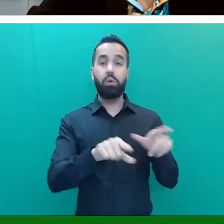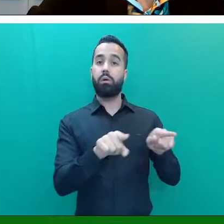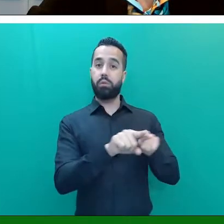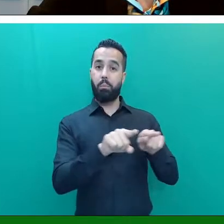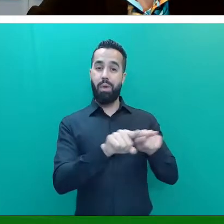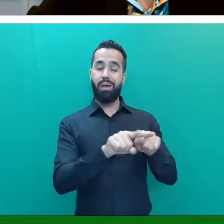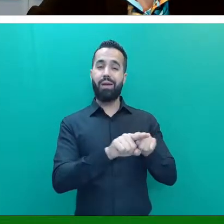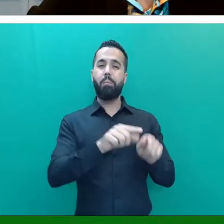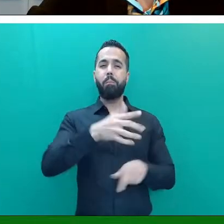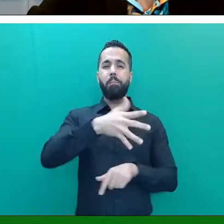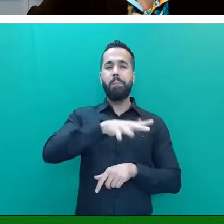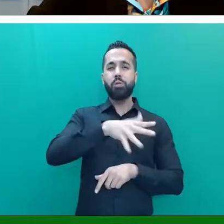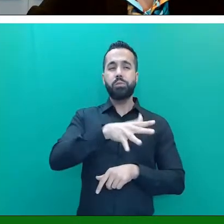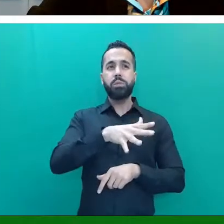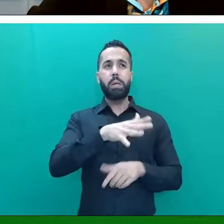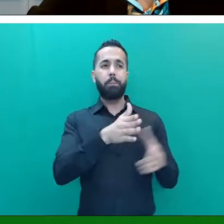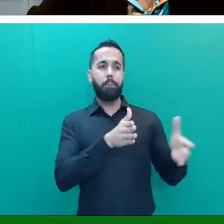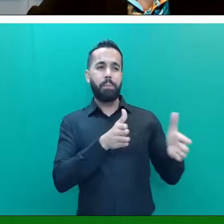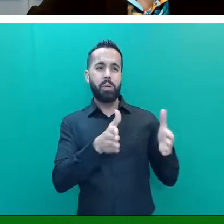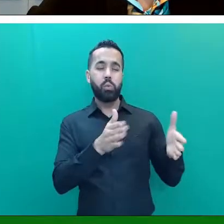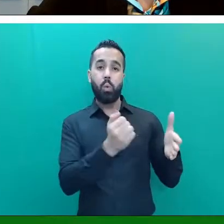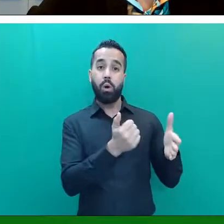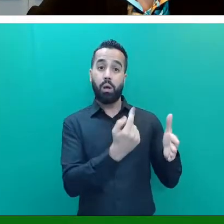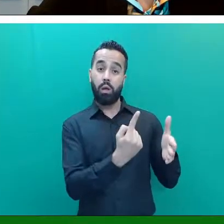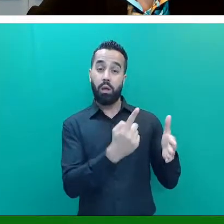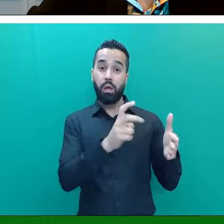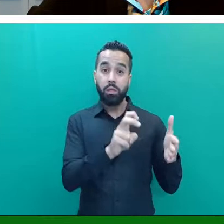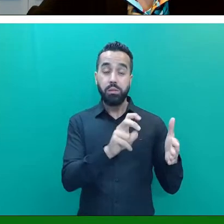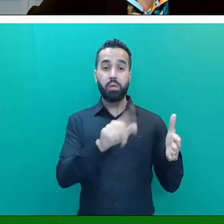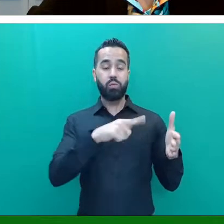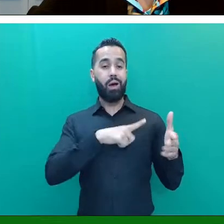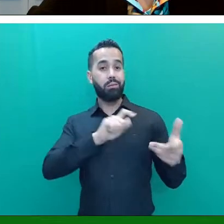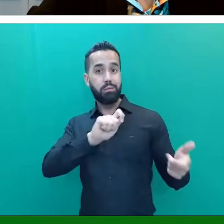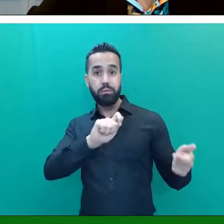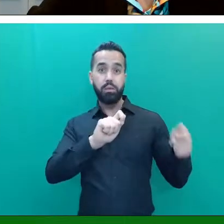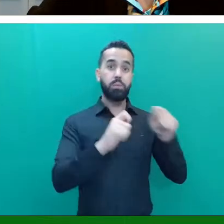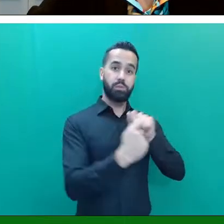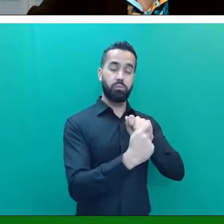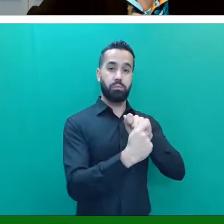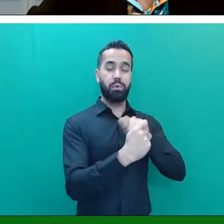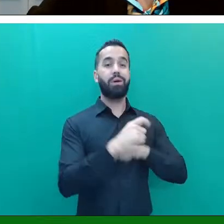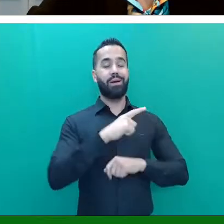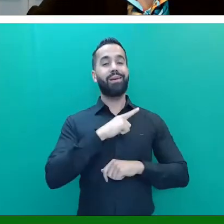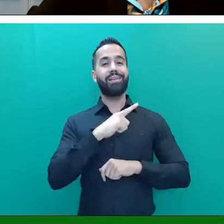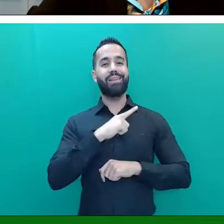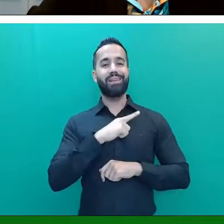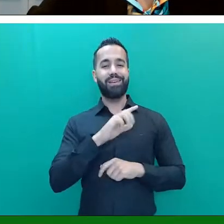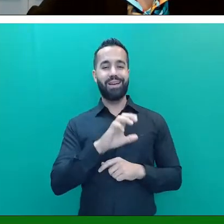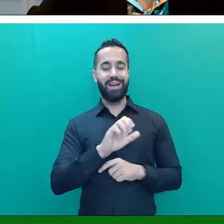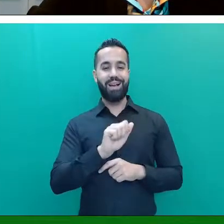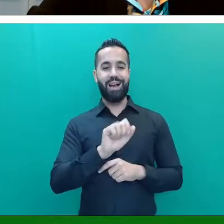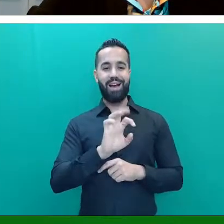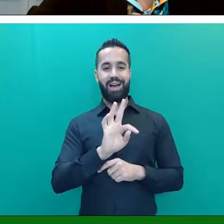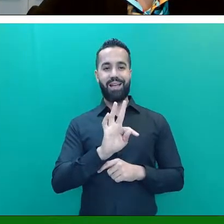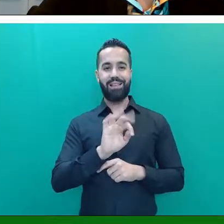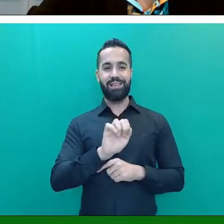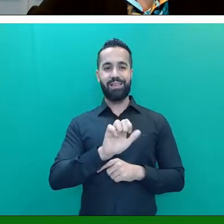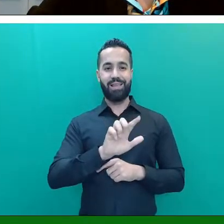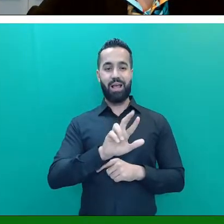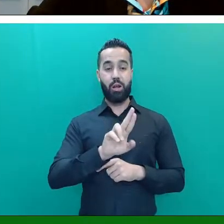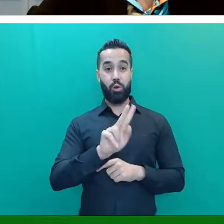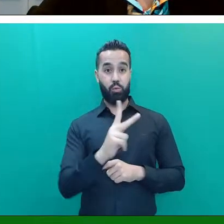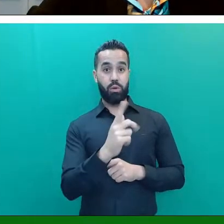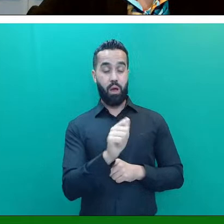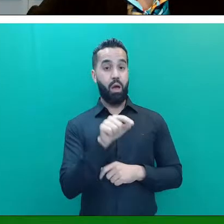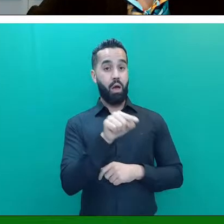anos, criam um mecanismo. A Catalunha, eu penso que a legislação catalã, se não me engano, mas aqui vocês me dirão,